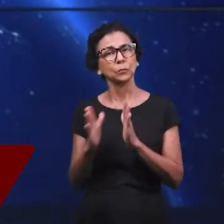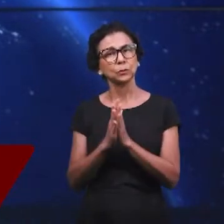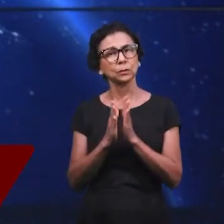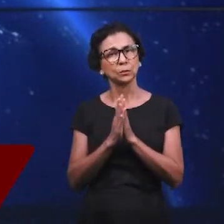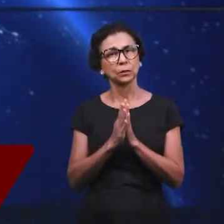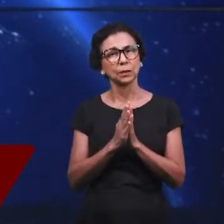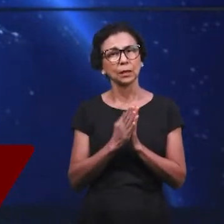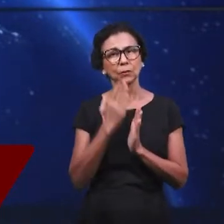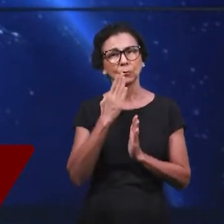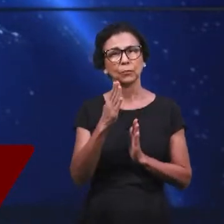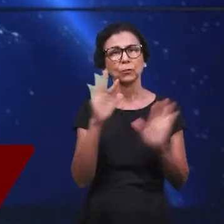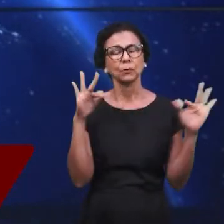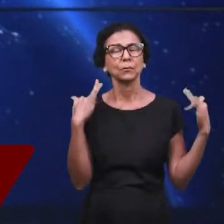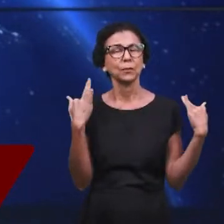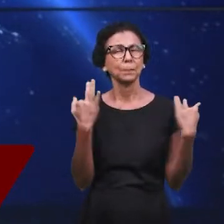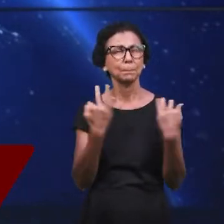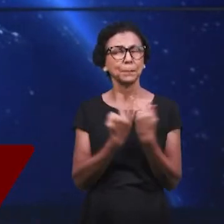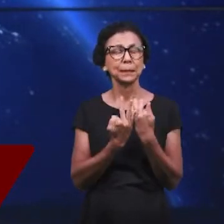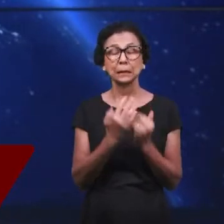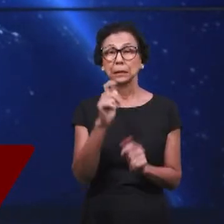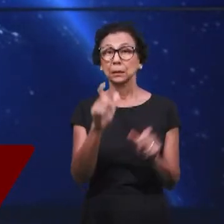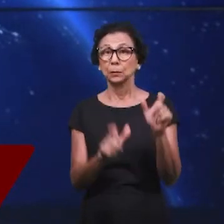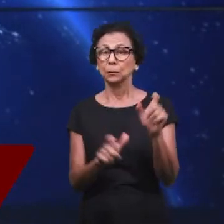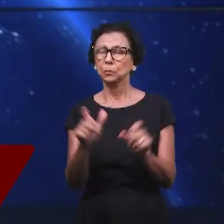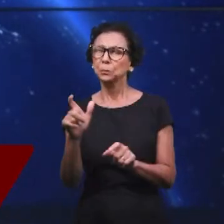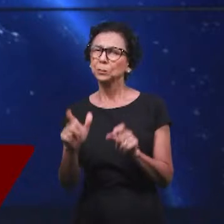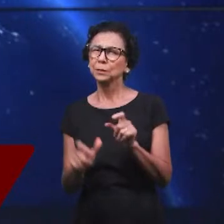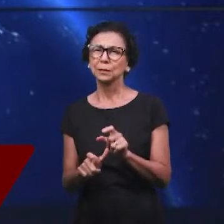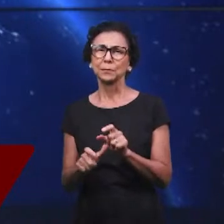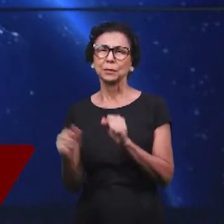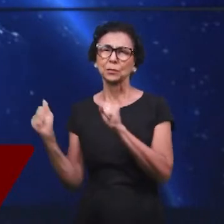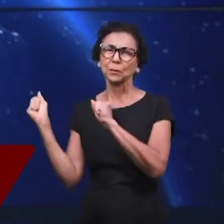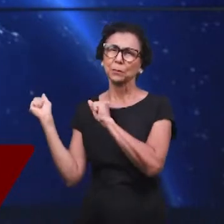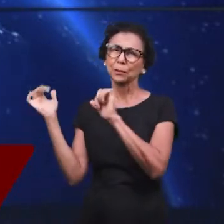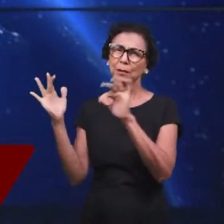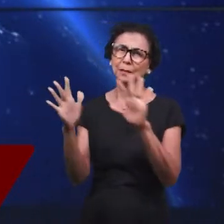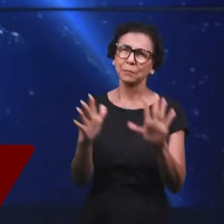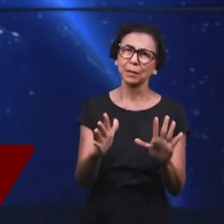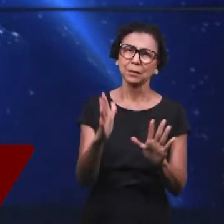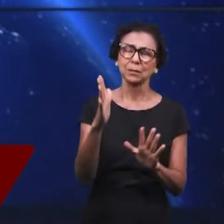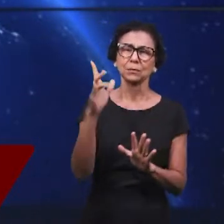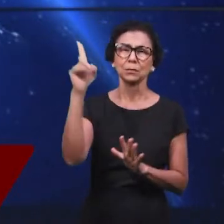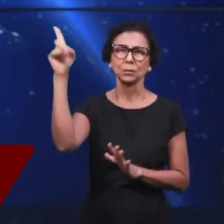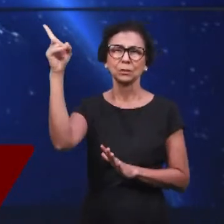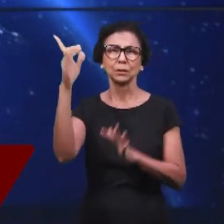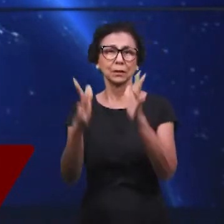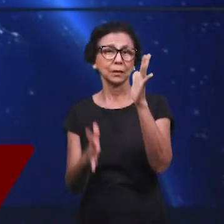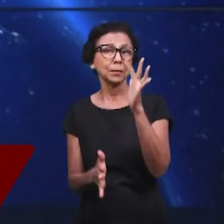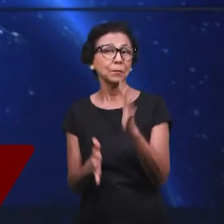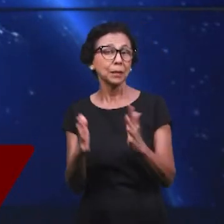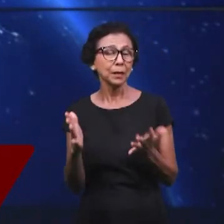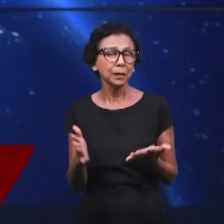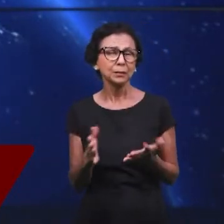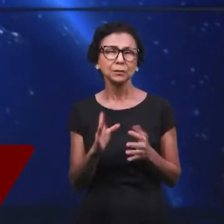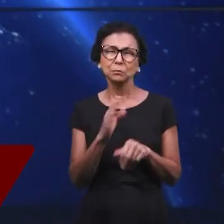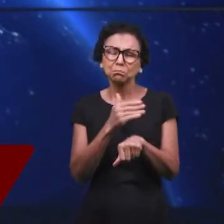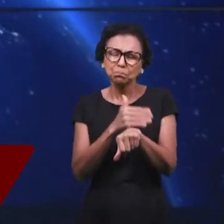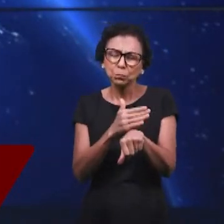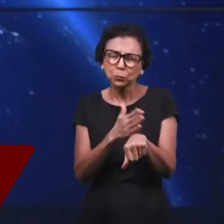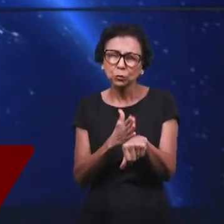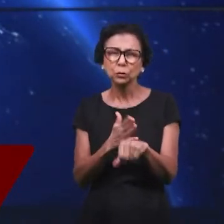orar diariamente por toda a sua família. Muitas pessoas têm sido alcançadas pela bênção do Senhor Deus